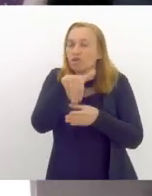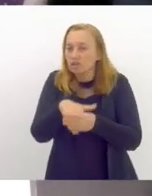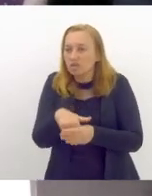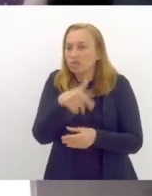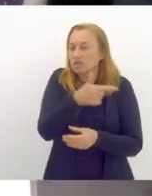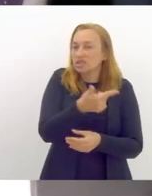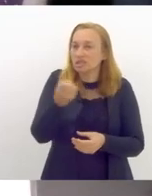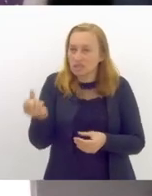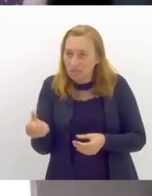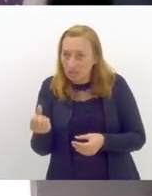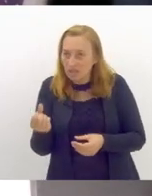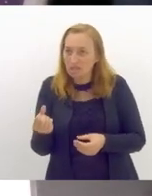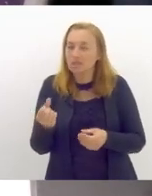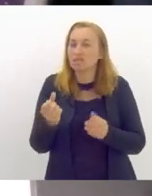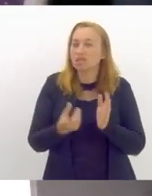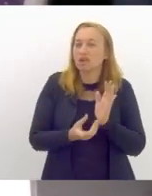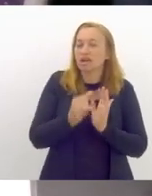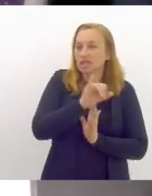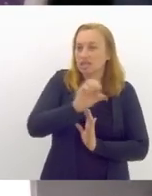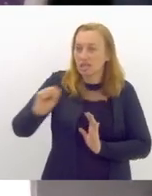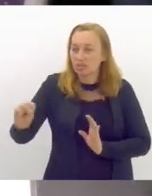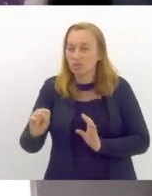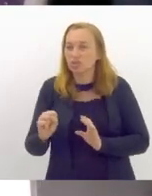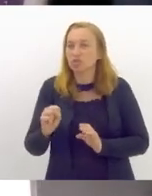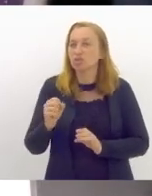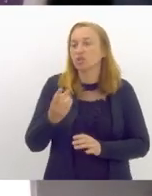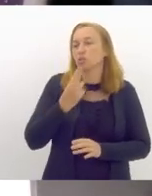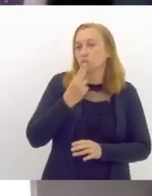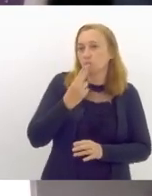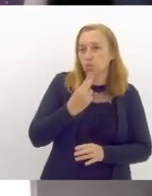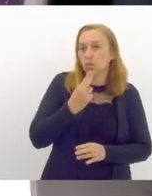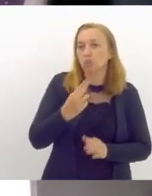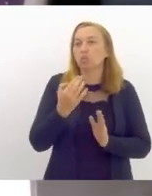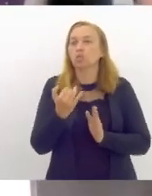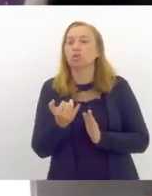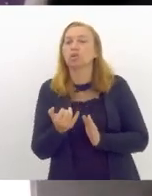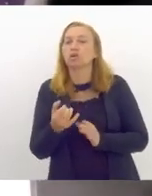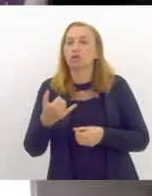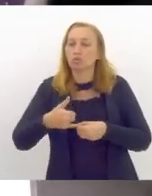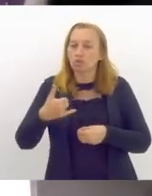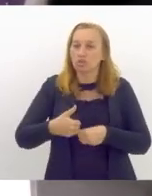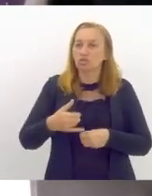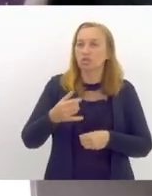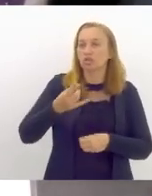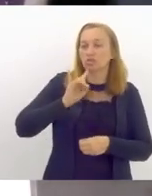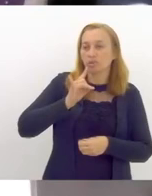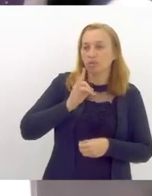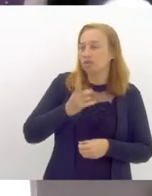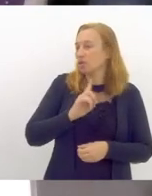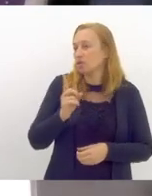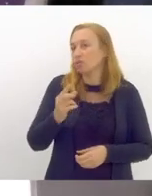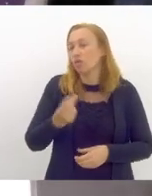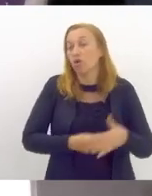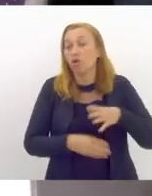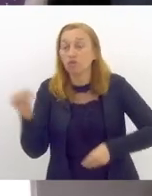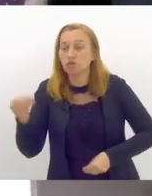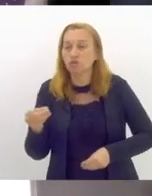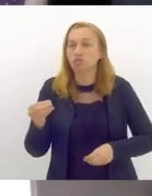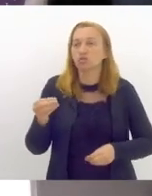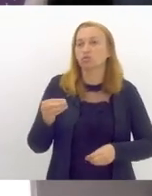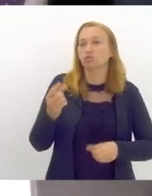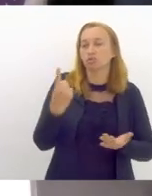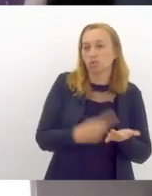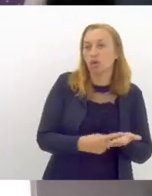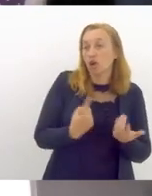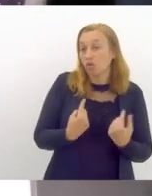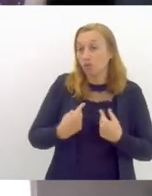aumentos de ICMS de combustível de cigarro é de bebida a gente não correu muito compromisso Eu votei contra a decisão do